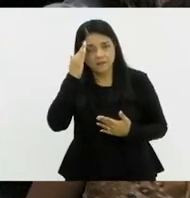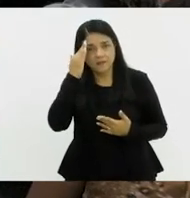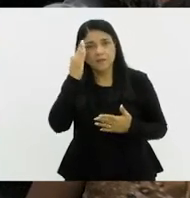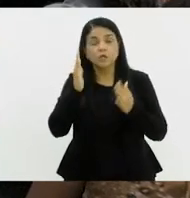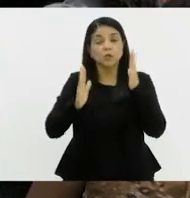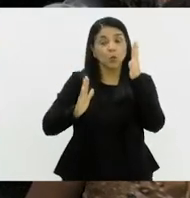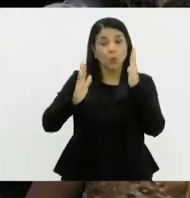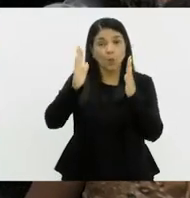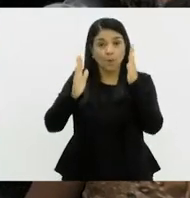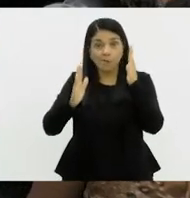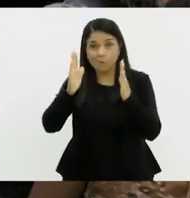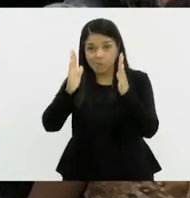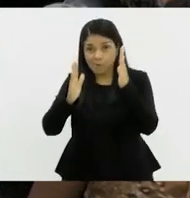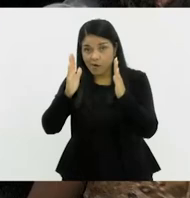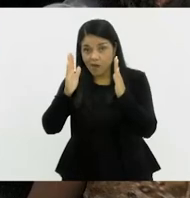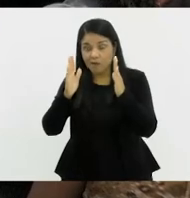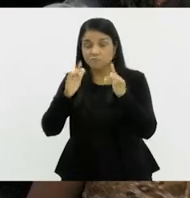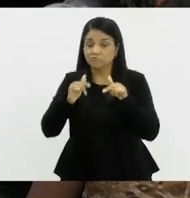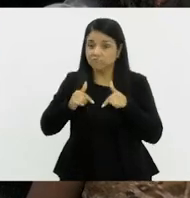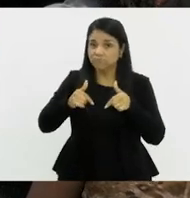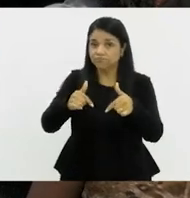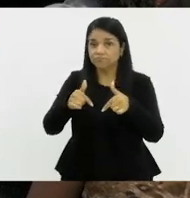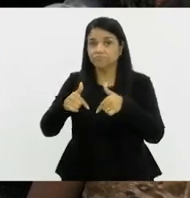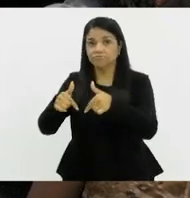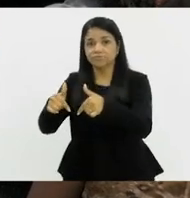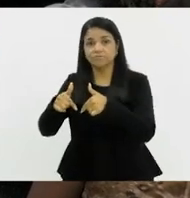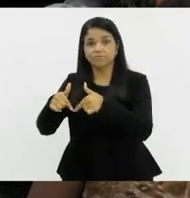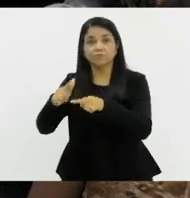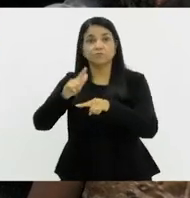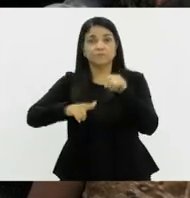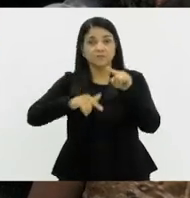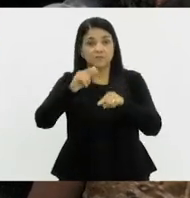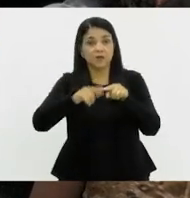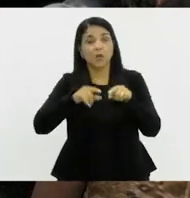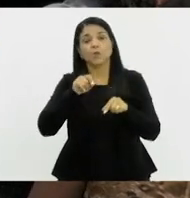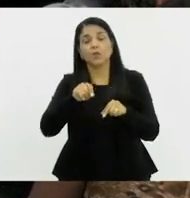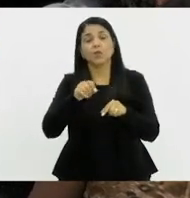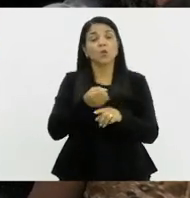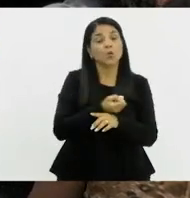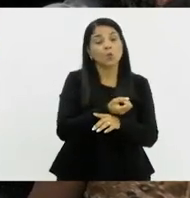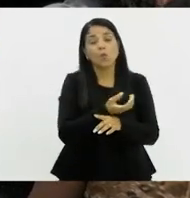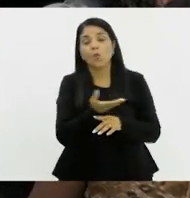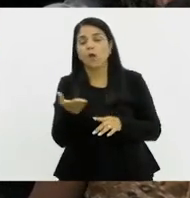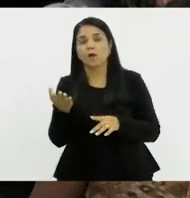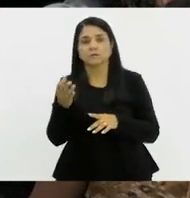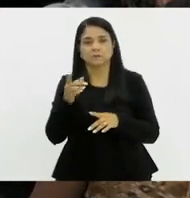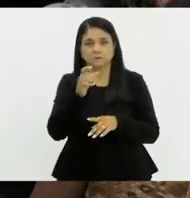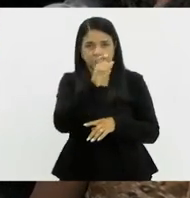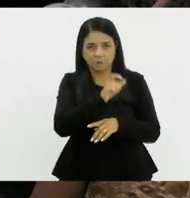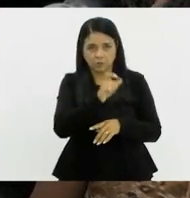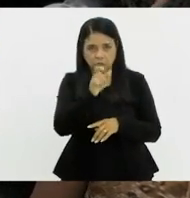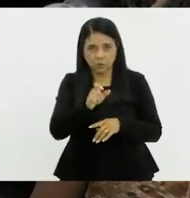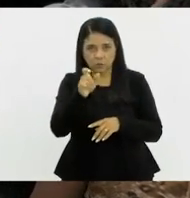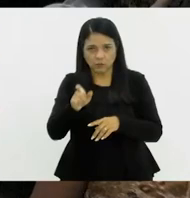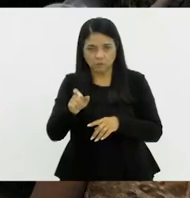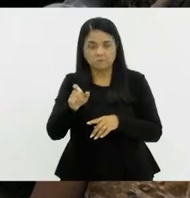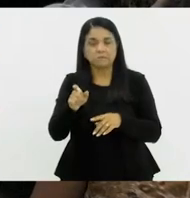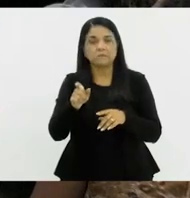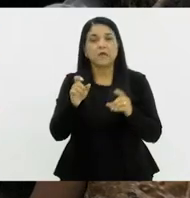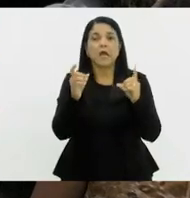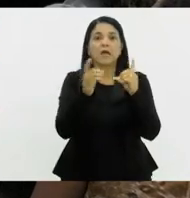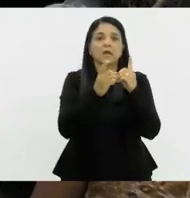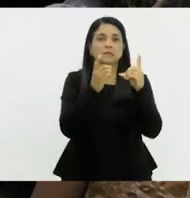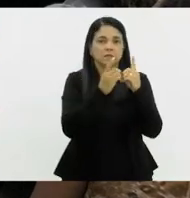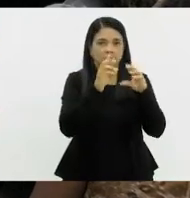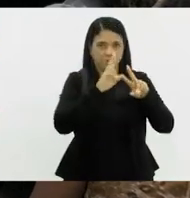que a gente vai ter a efetividade do equipamento e qual a capacidade desse equipamento de atendimento no tocante